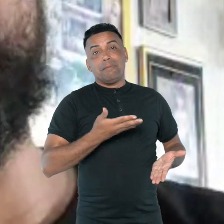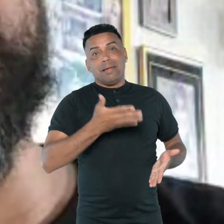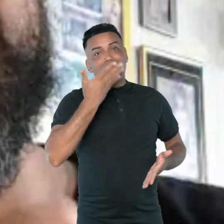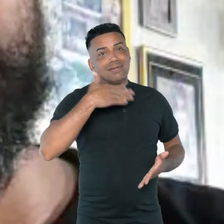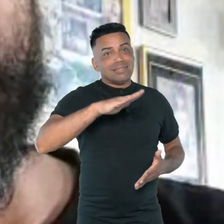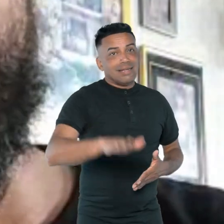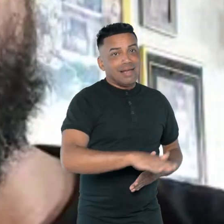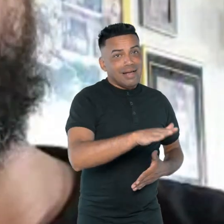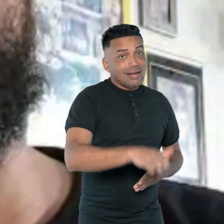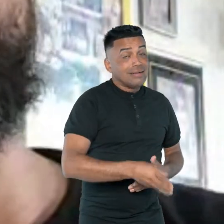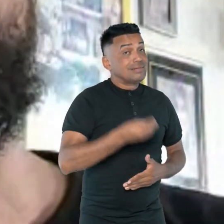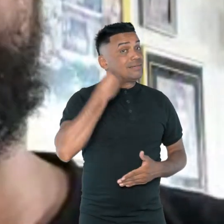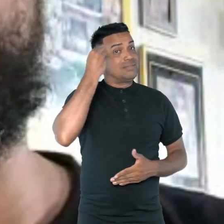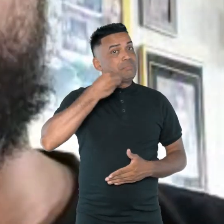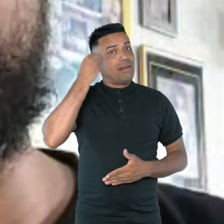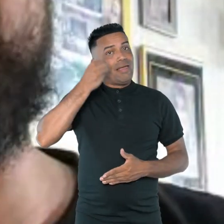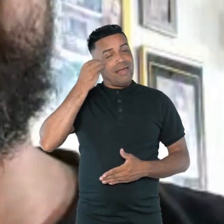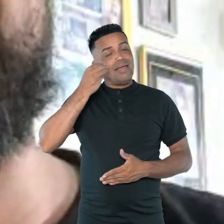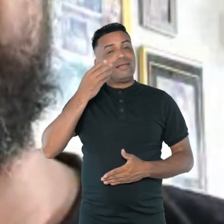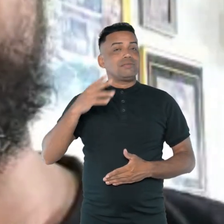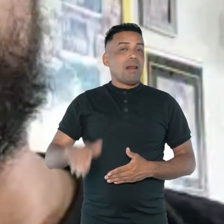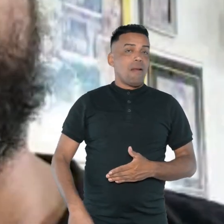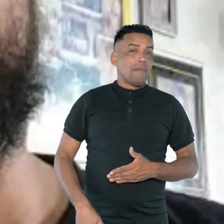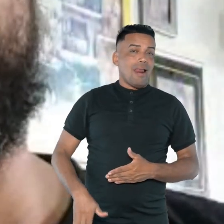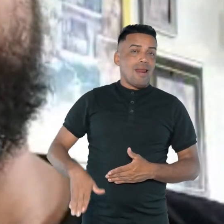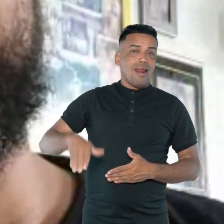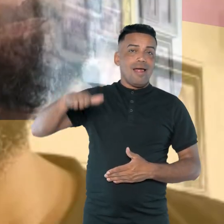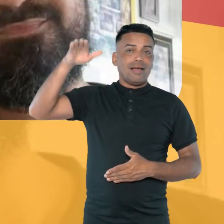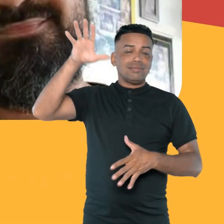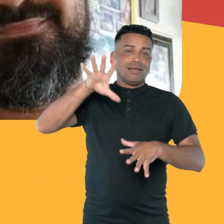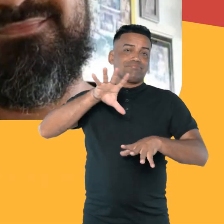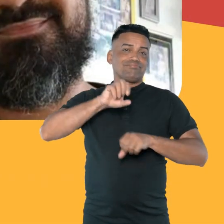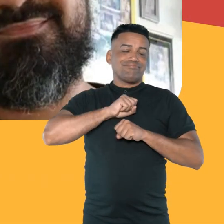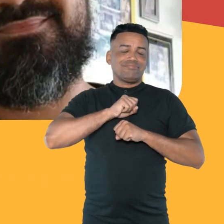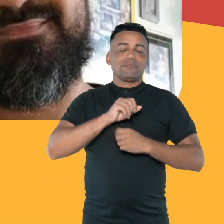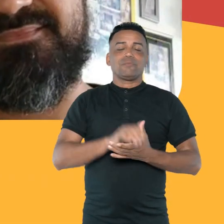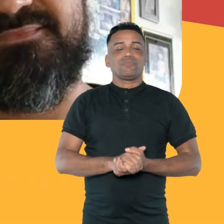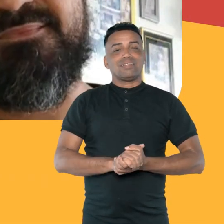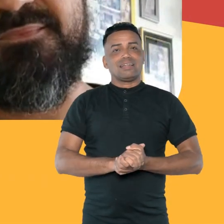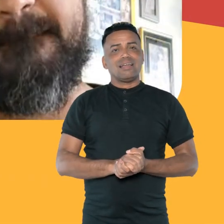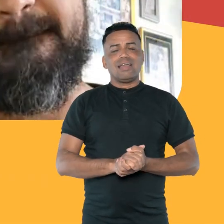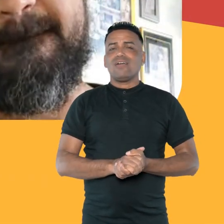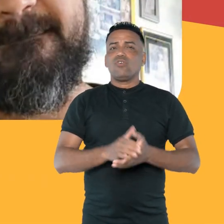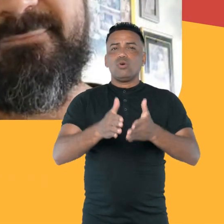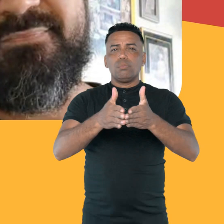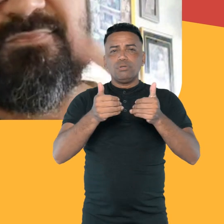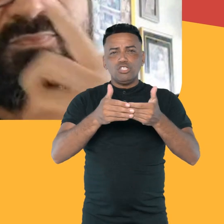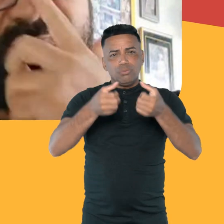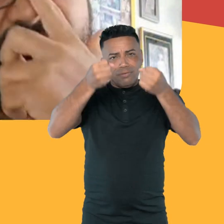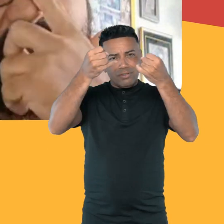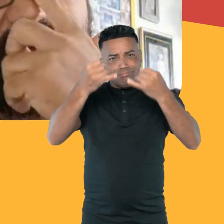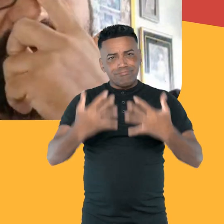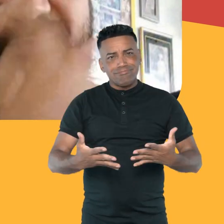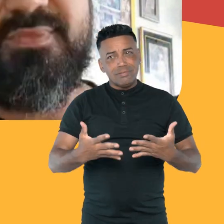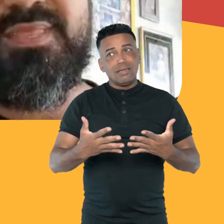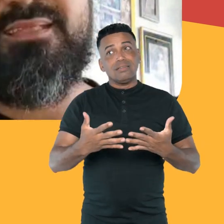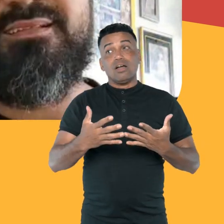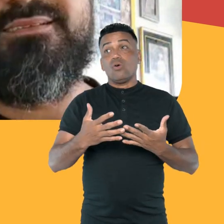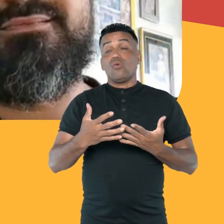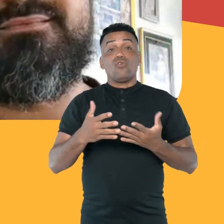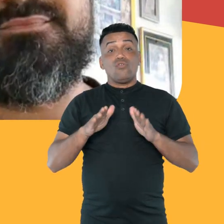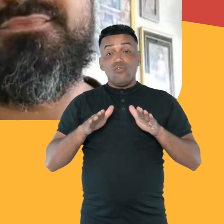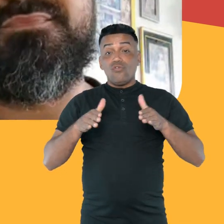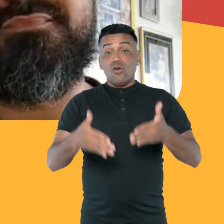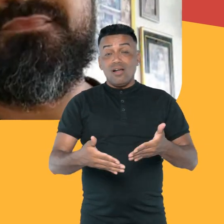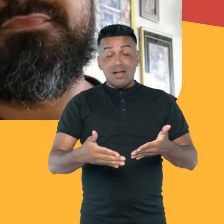experiência, que elas consigam carregar para o resto da vida como um aprendizado. Eu vou te pedir para falar, a gente está, né, dando uma ênfase maior aqui